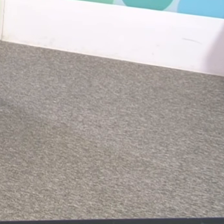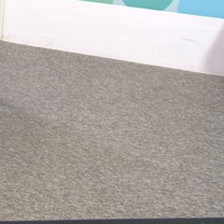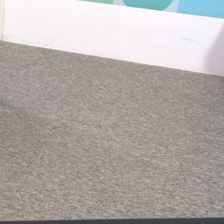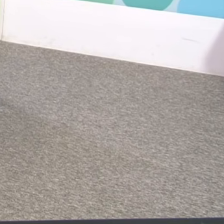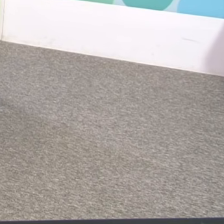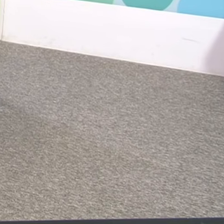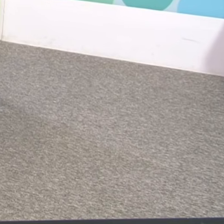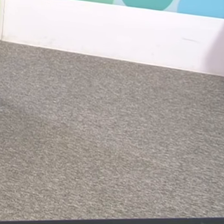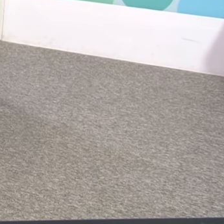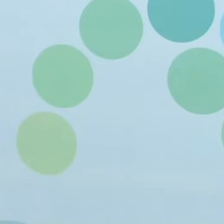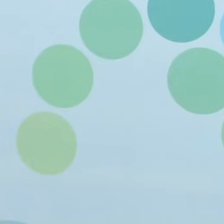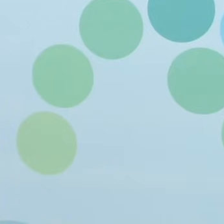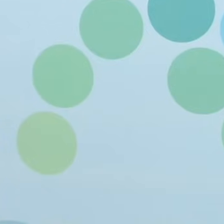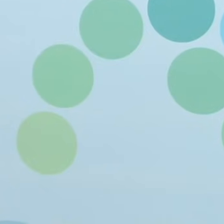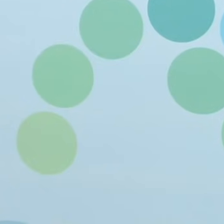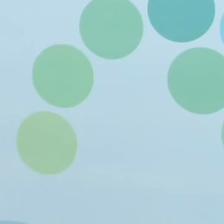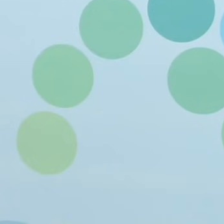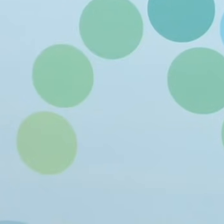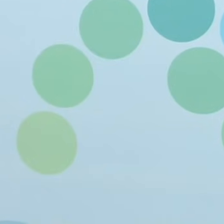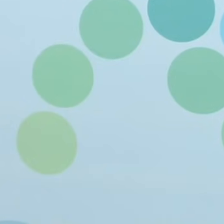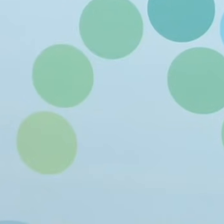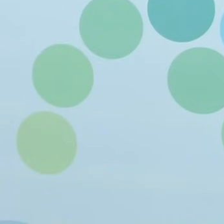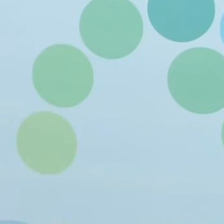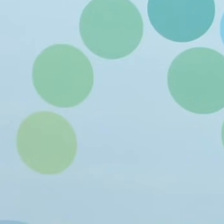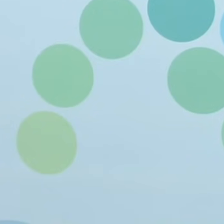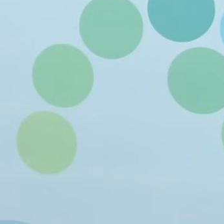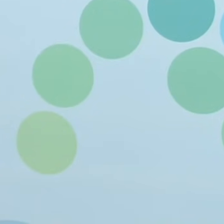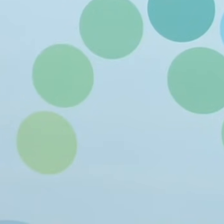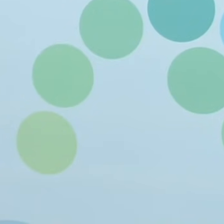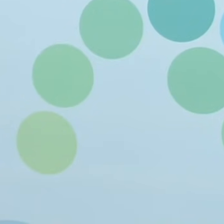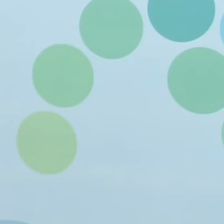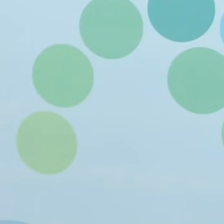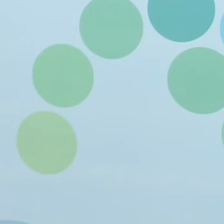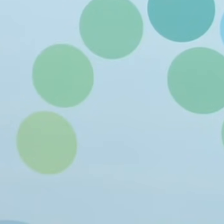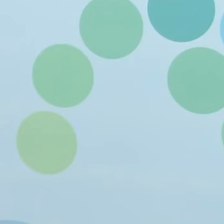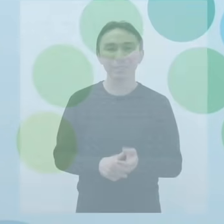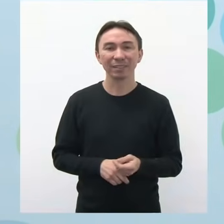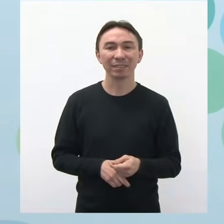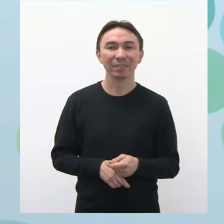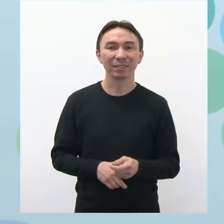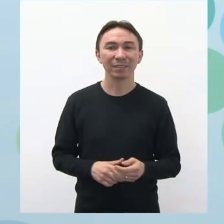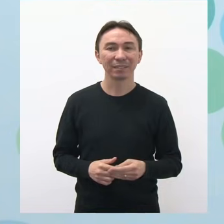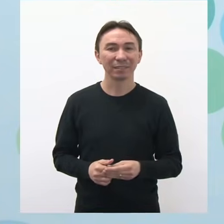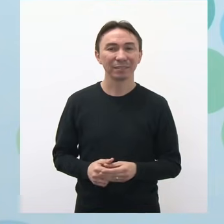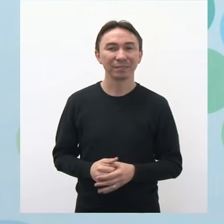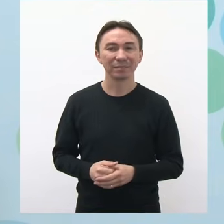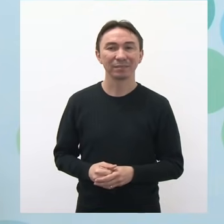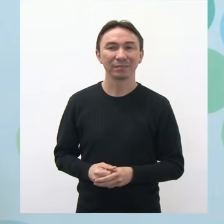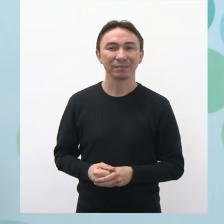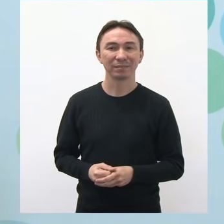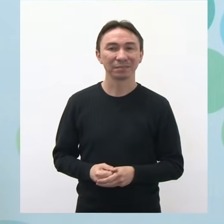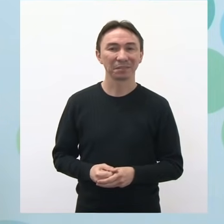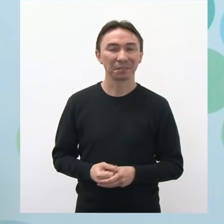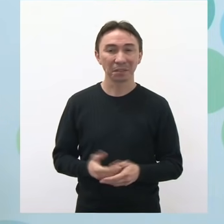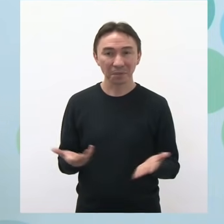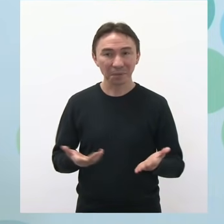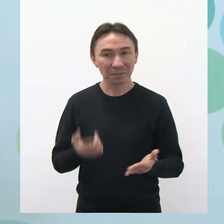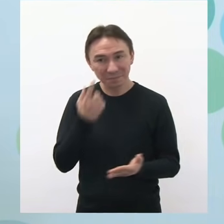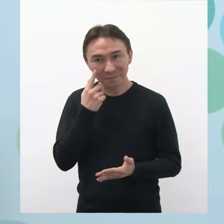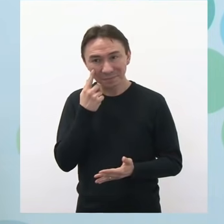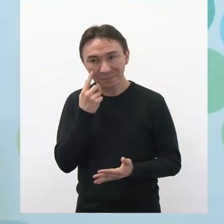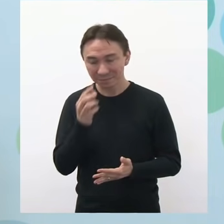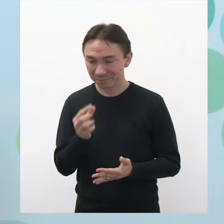Então, gente, nós temos aqui, né, uma folha. E agora nós vamos fazer o nosso avião. Vamos então,